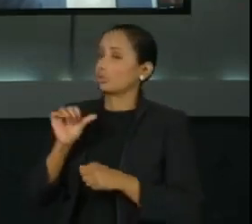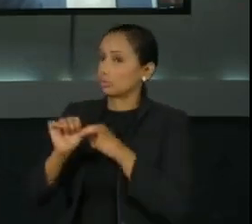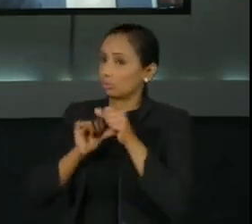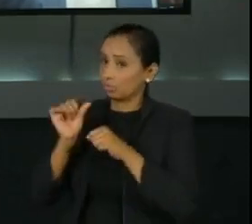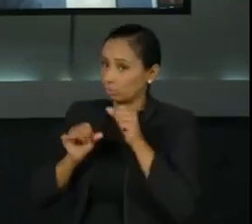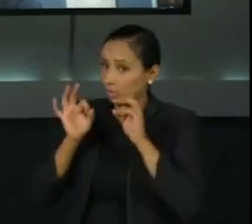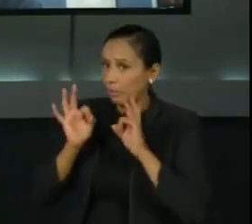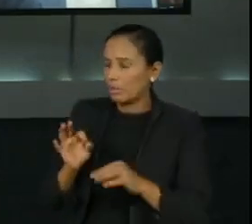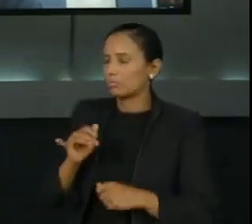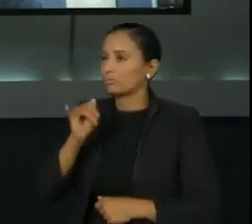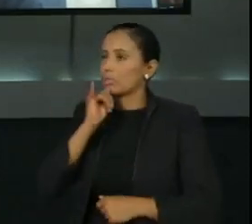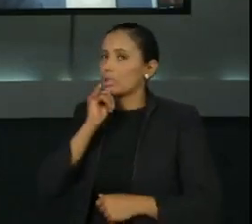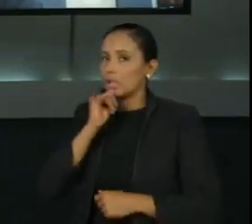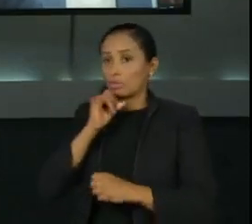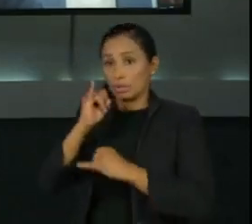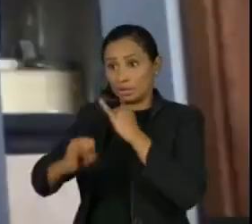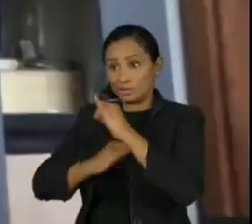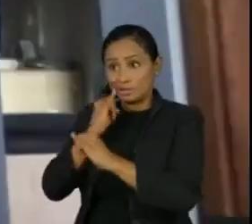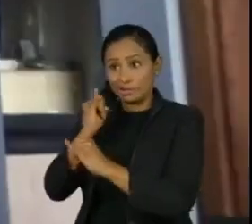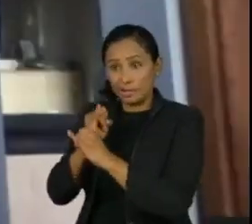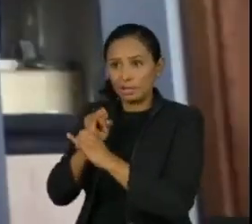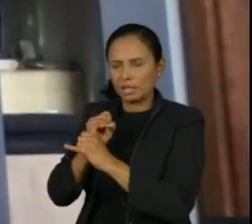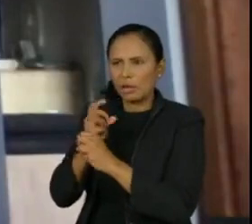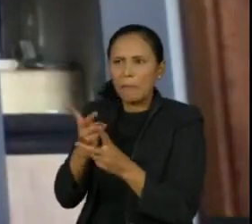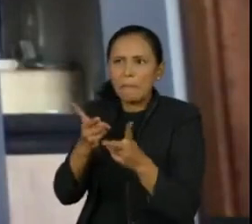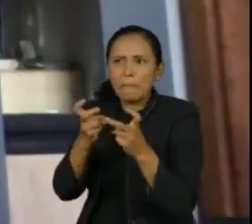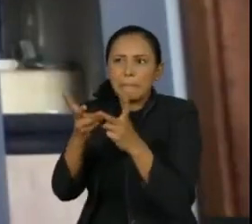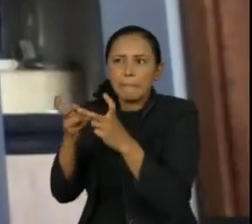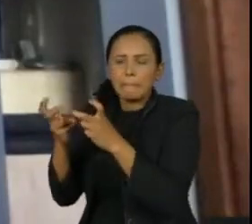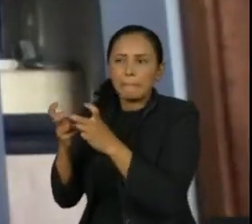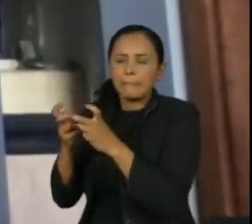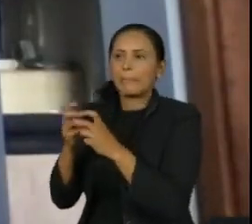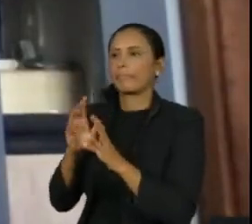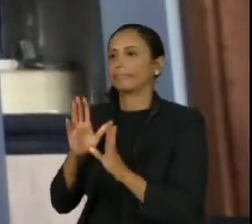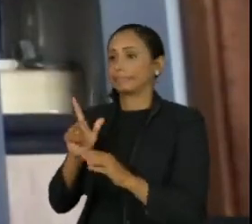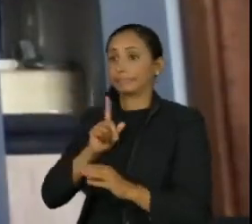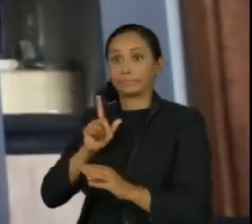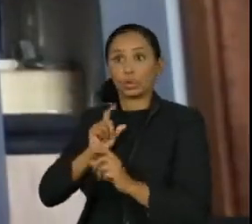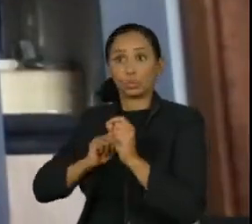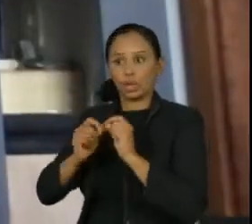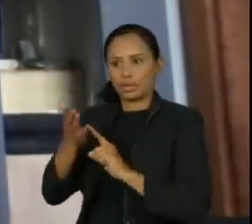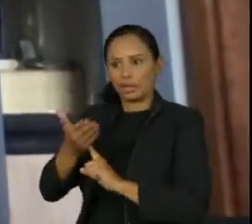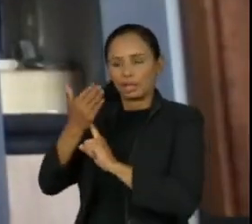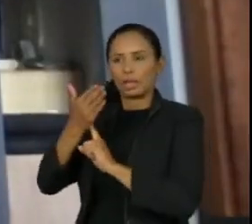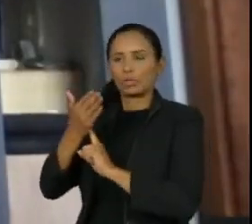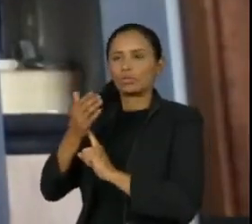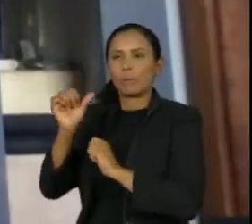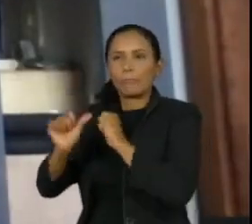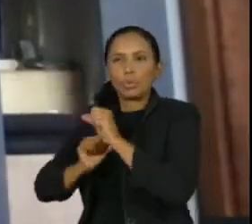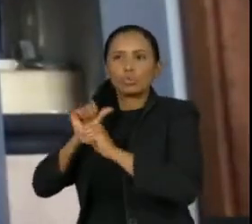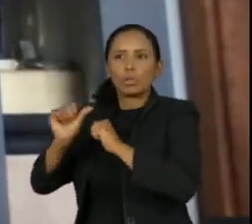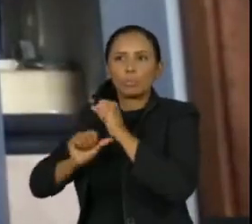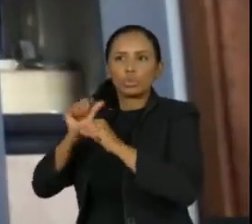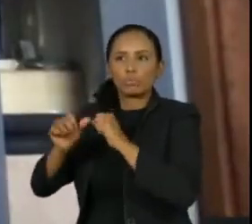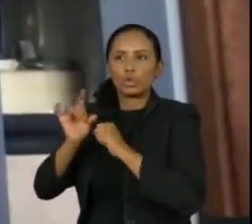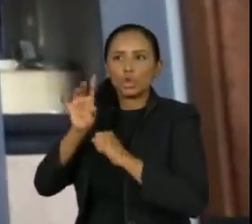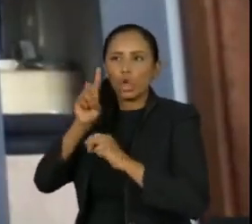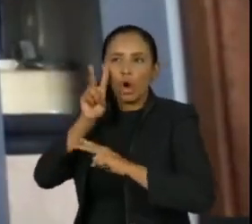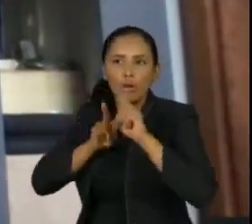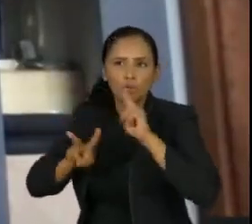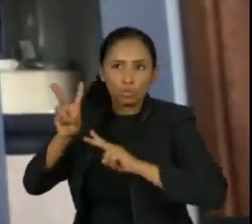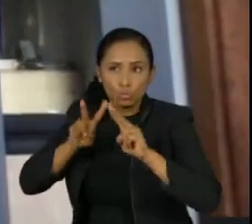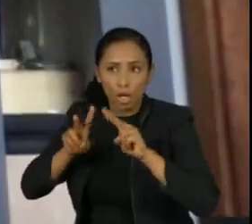audiovisual hoje na internet, né? A gente vê que há uma inventividade muito grande de produção audiovisual, não só